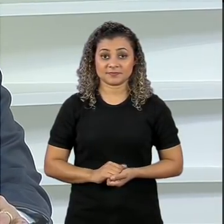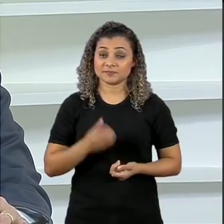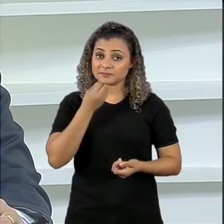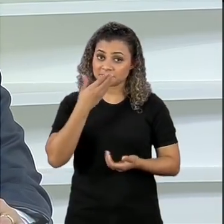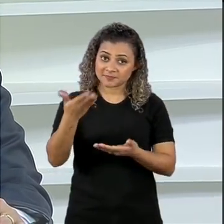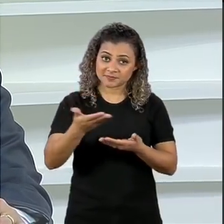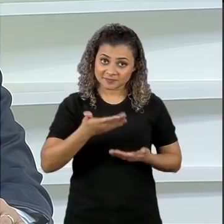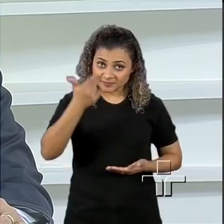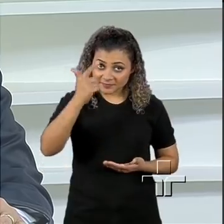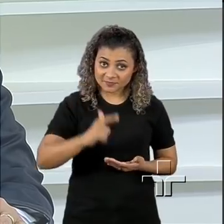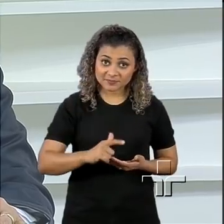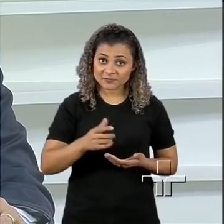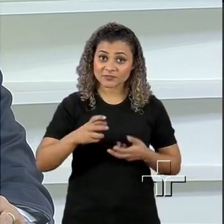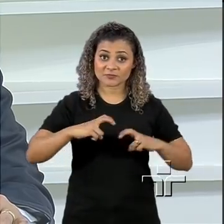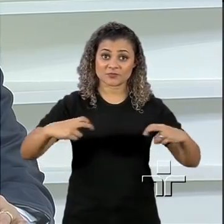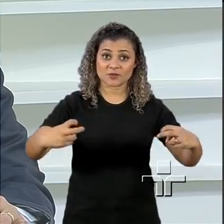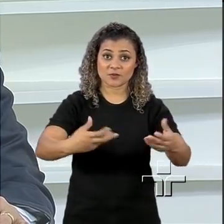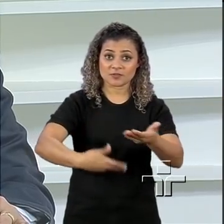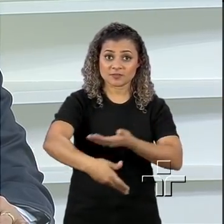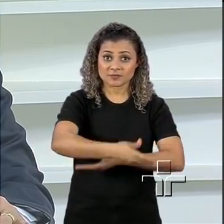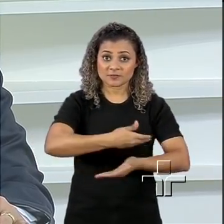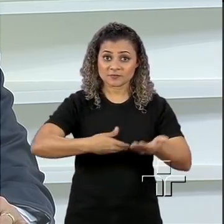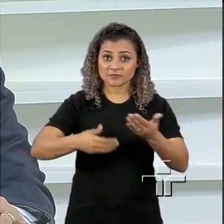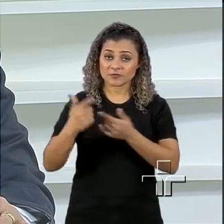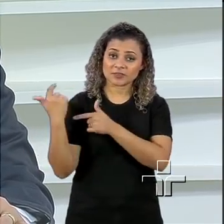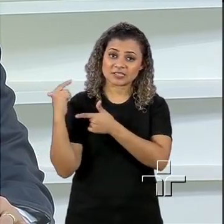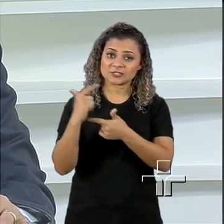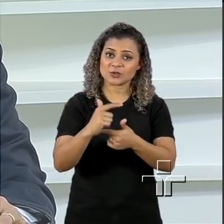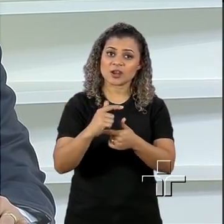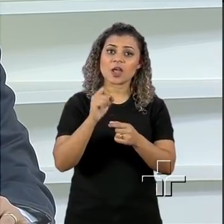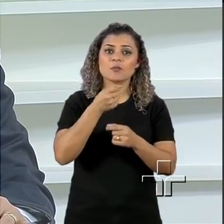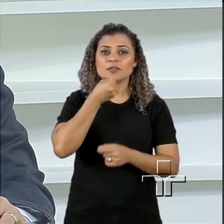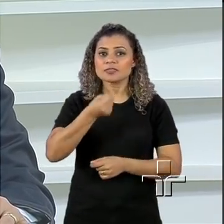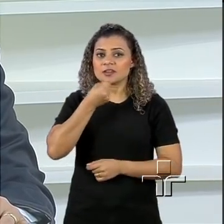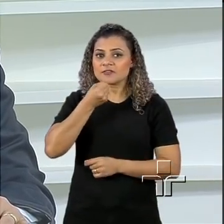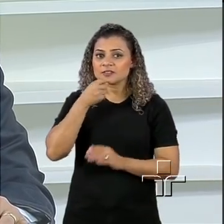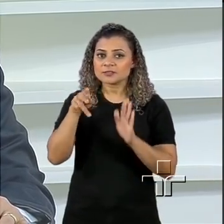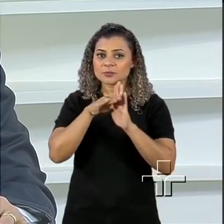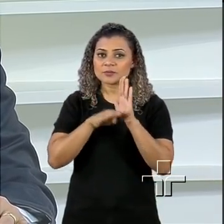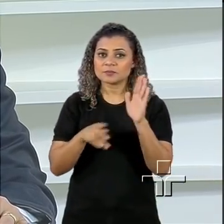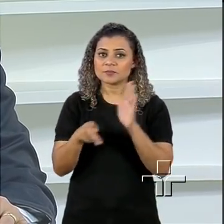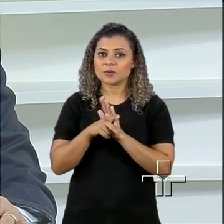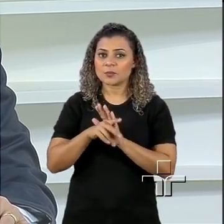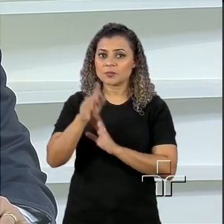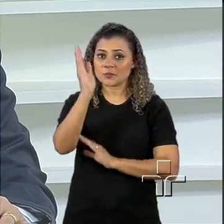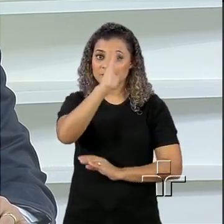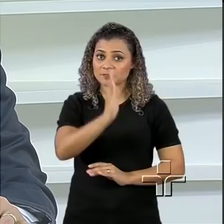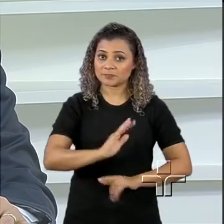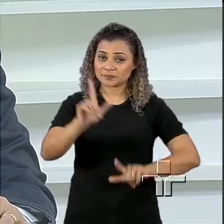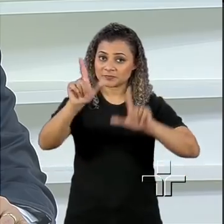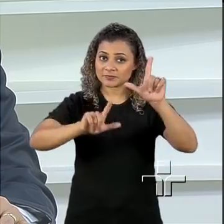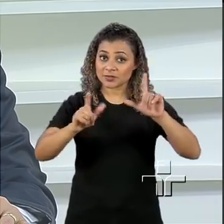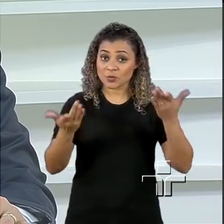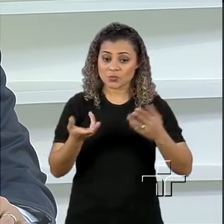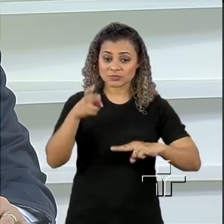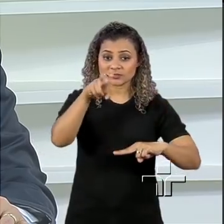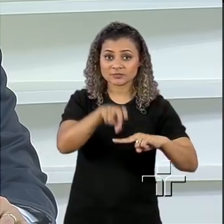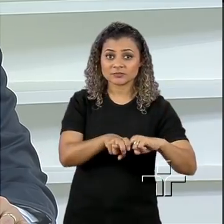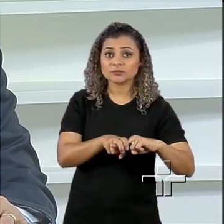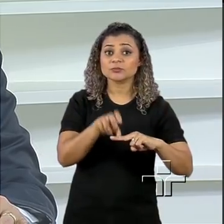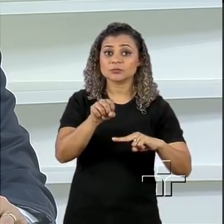Bem-vindos a mais este Roda Viva, o mais tradicional programa de entrevistas da TV brasileira. Hoje, no centro da roda,